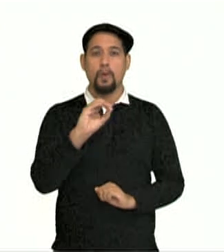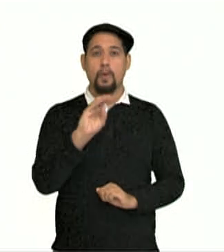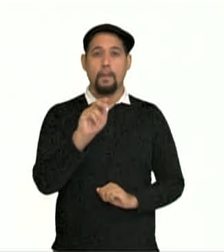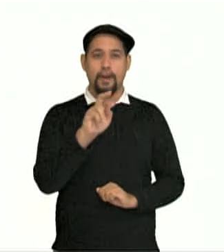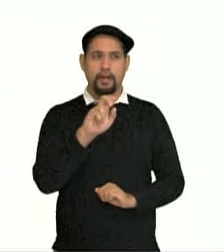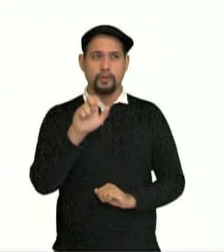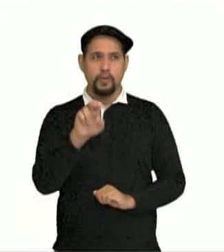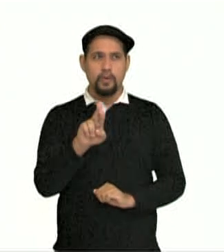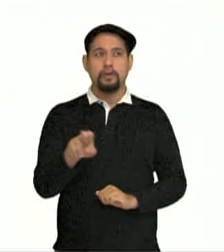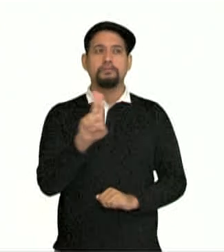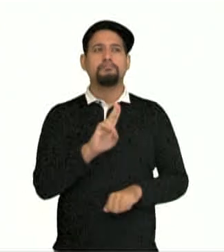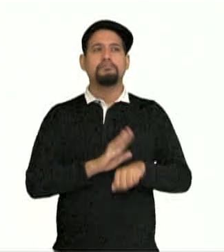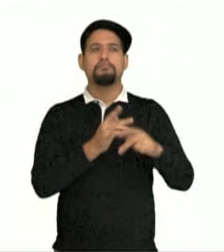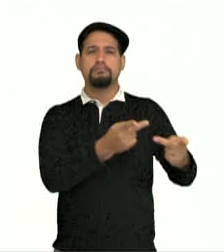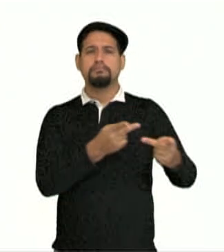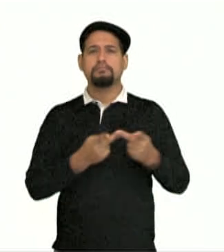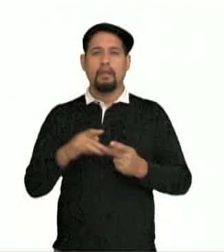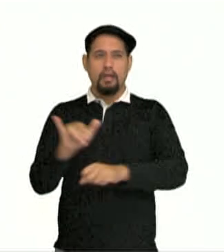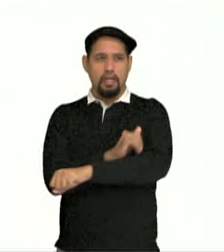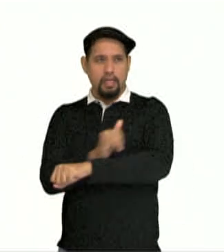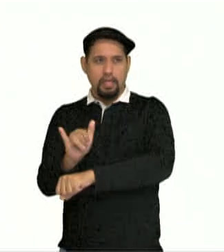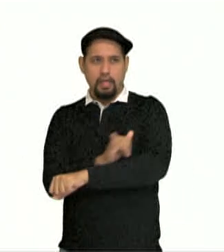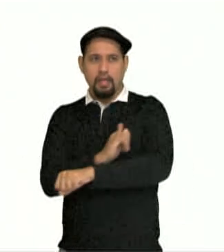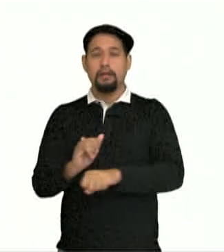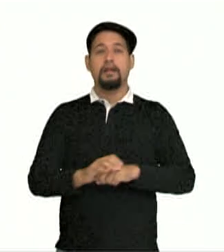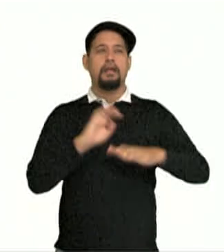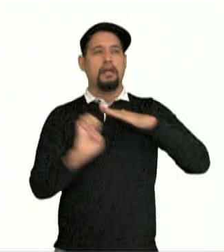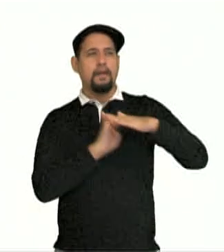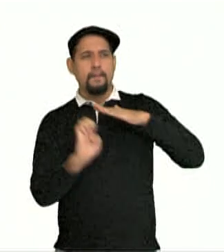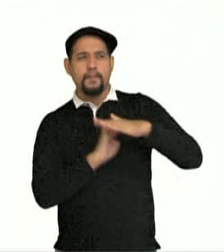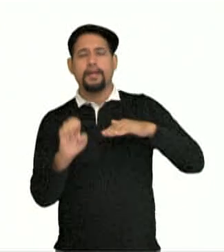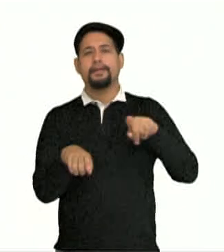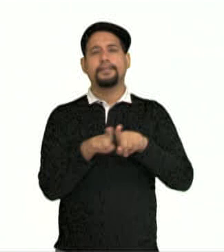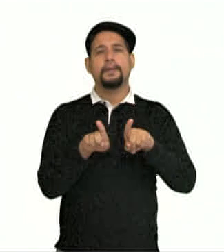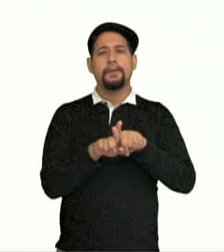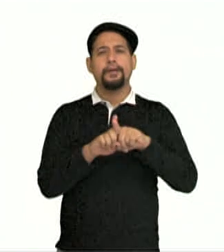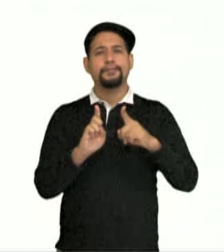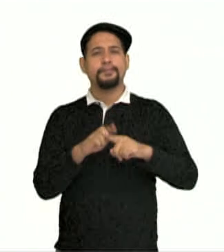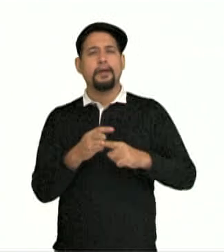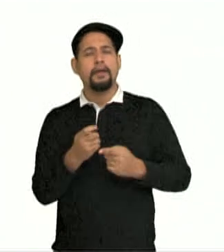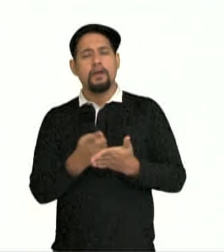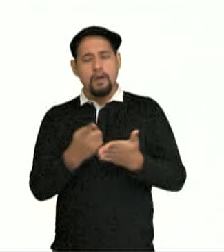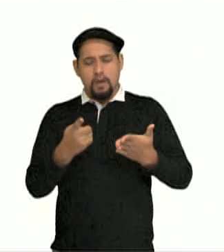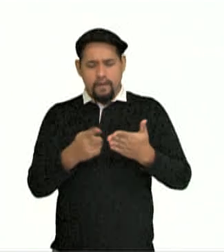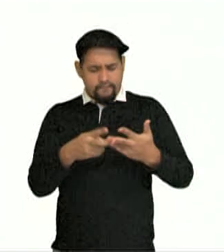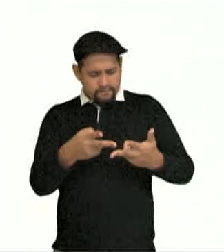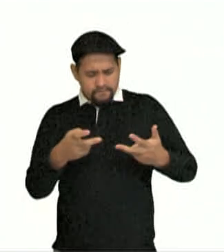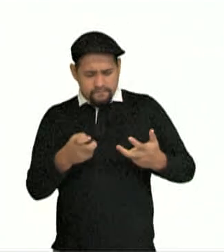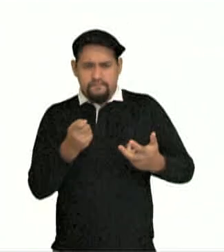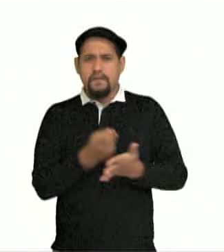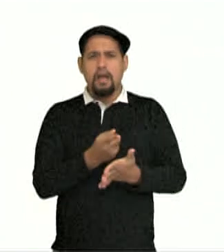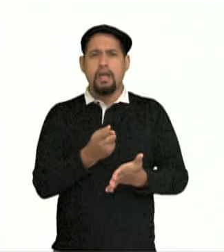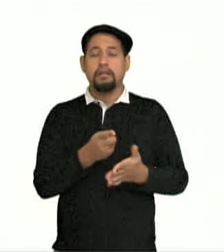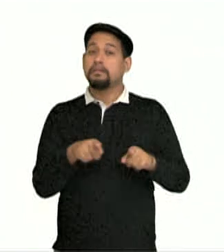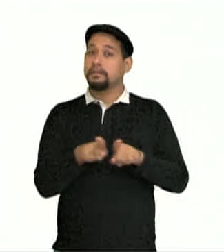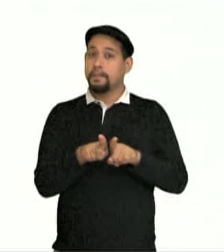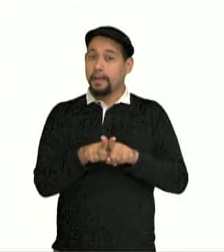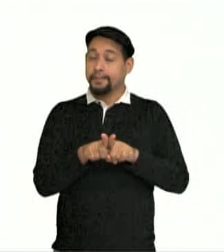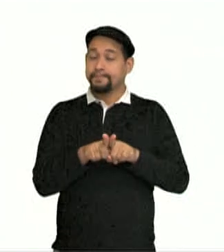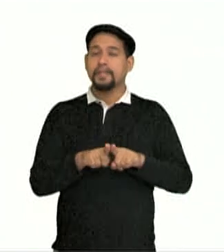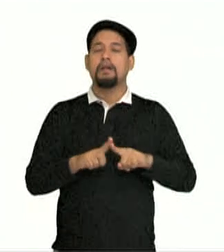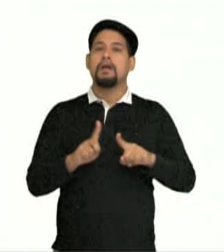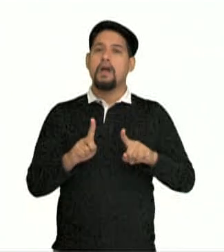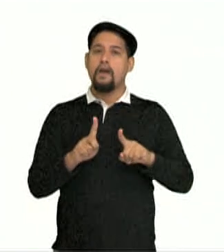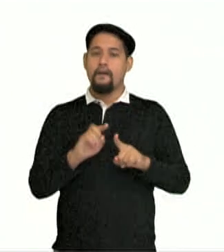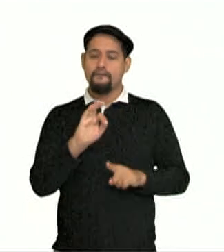estratégia. Empresas de cobrança usam técnicas abusivas para tornar pública a dívida. Folha de São Paulo,